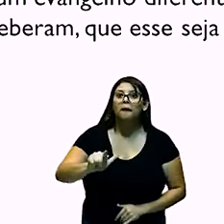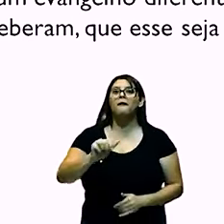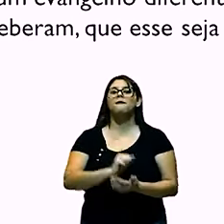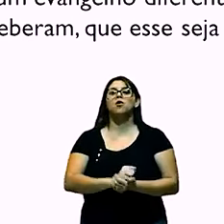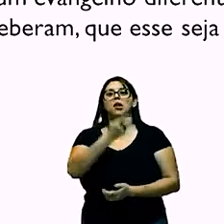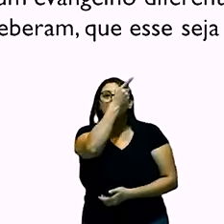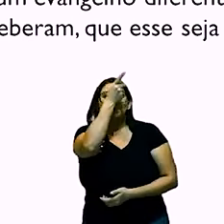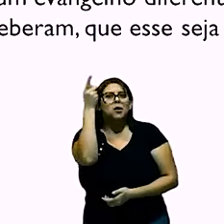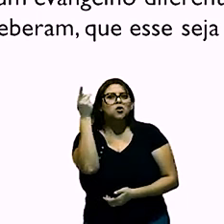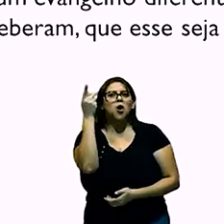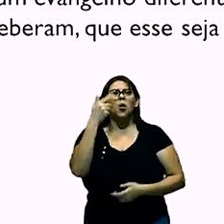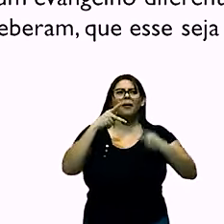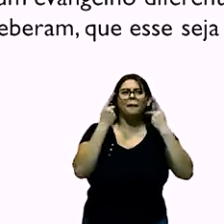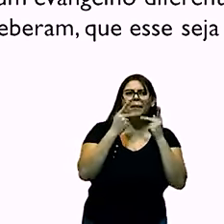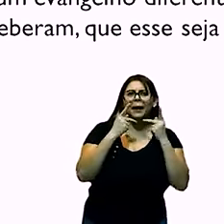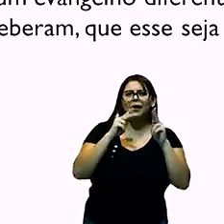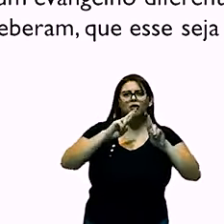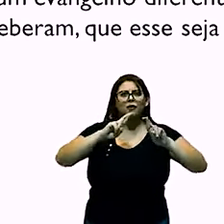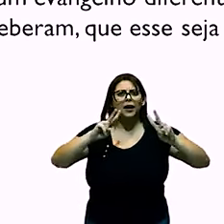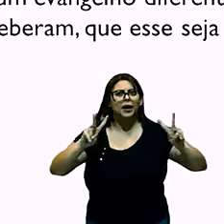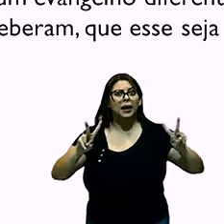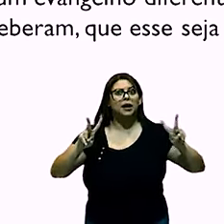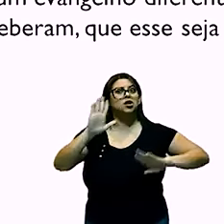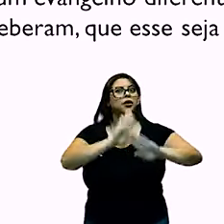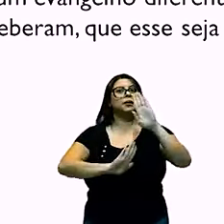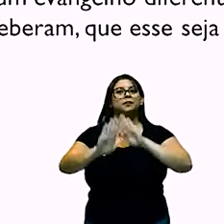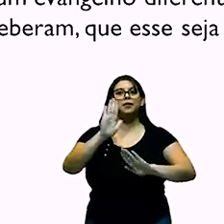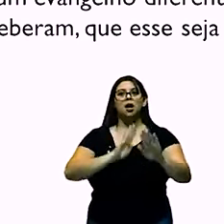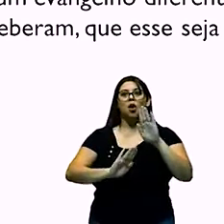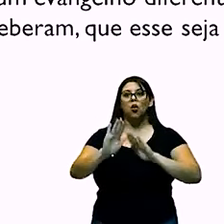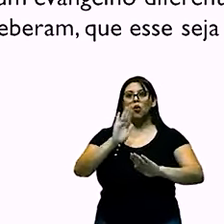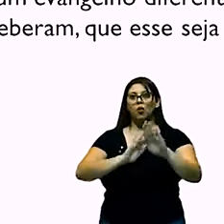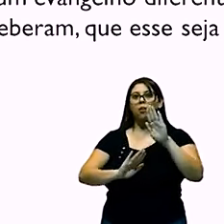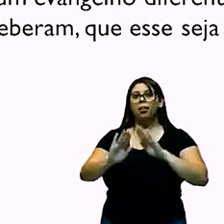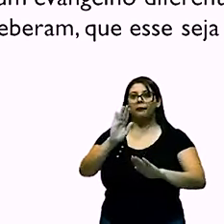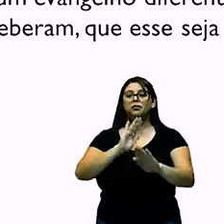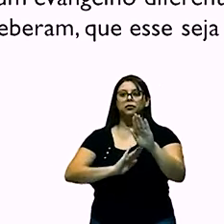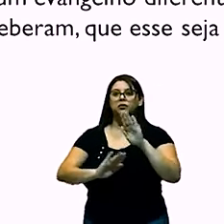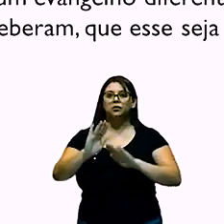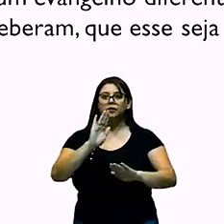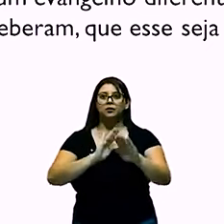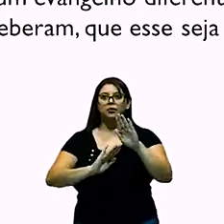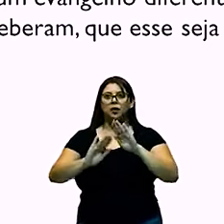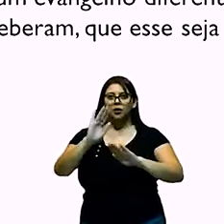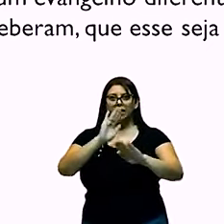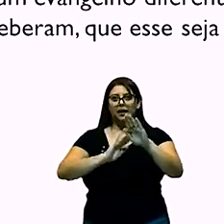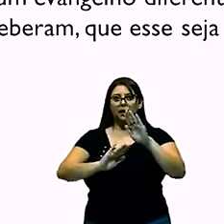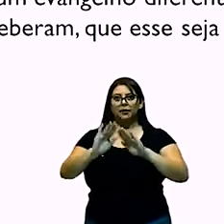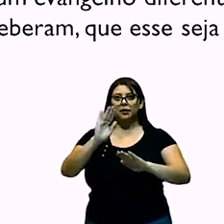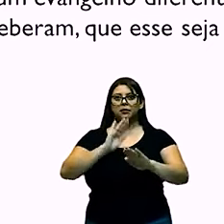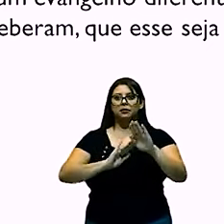um outro evangelho diferente daquele que já receberam, que esse seja